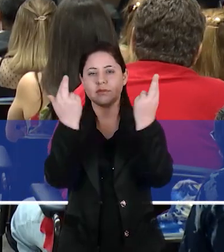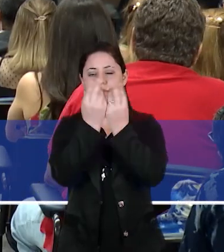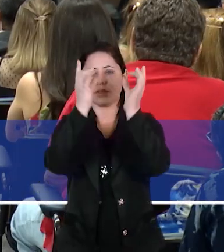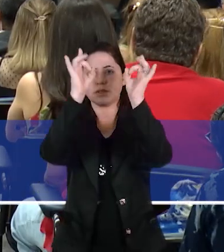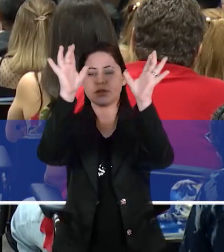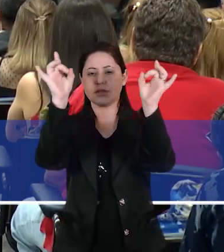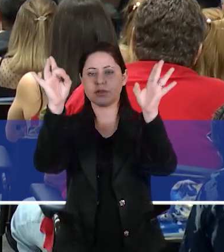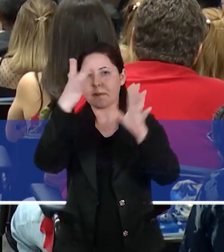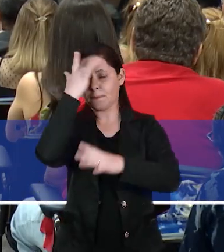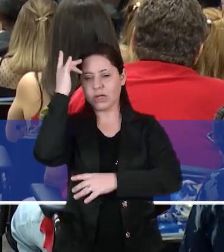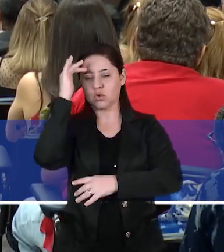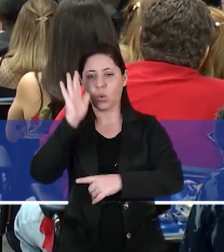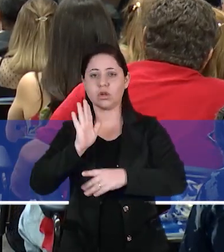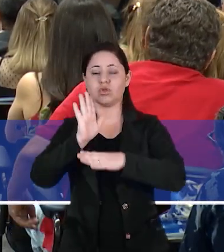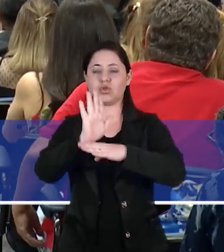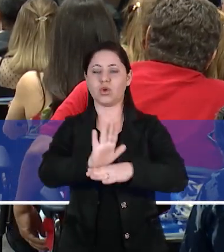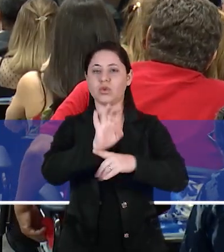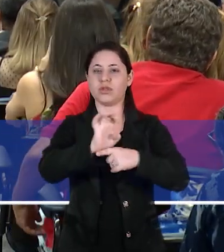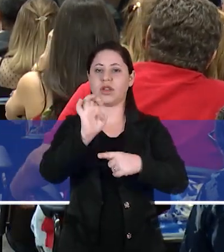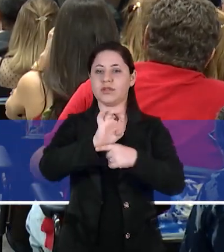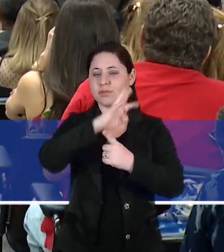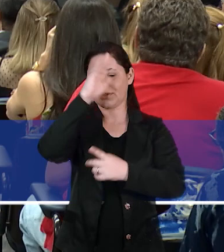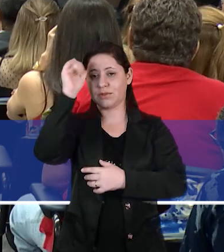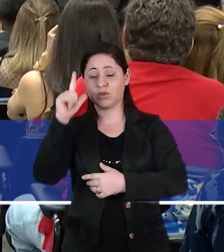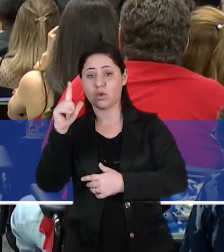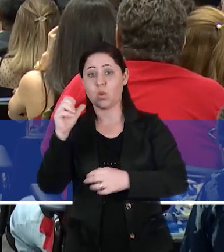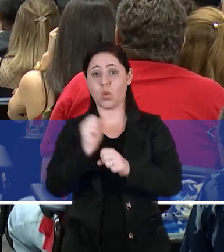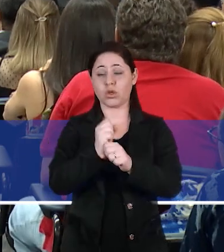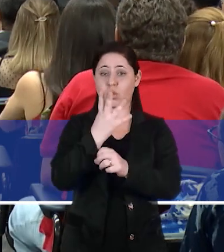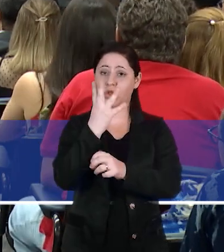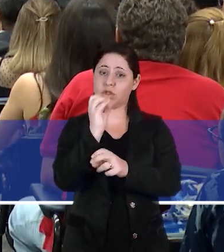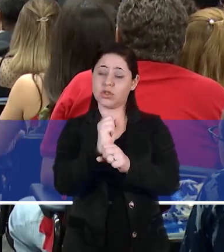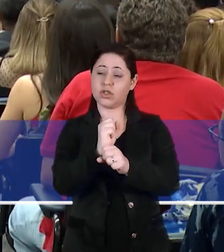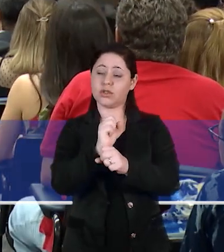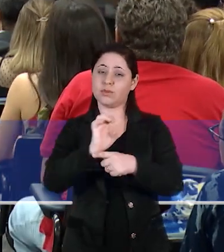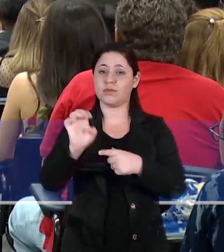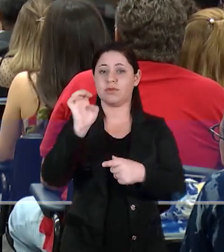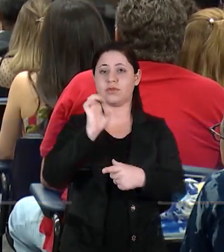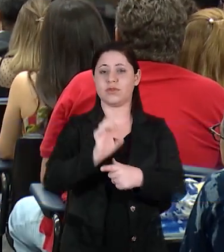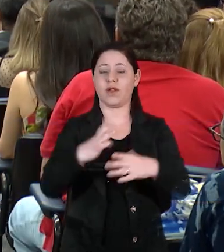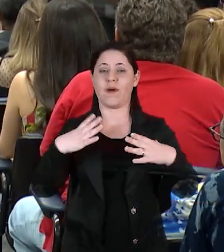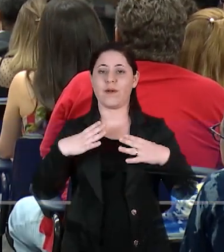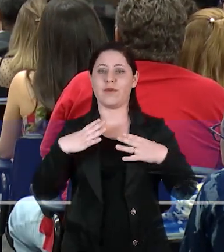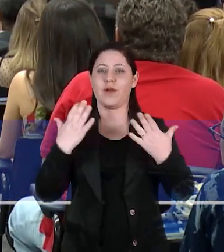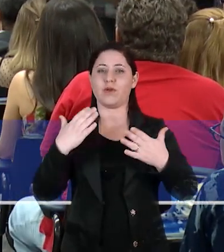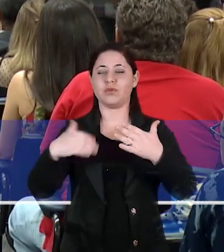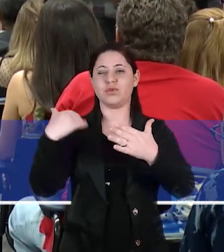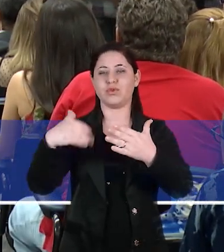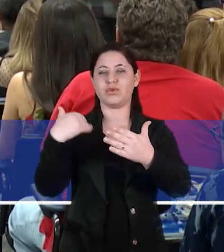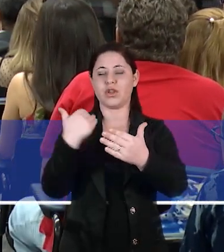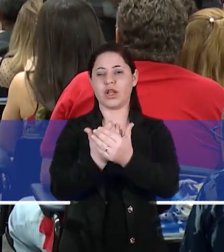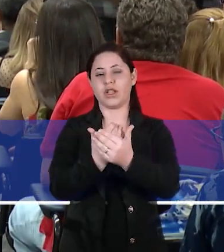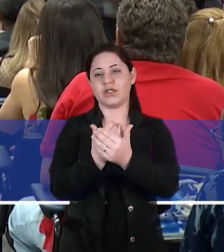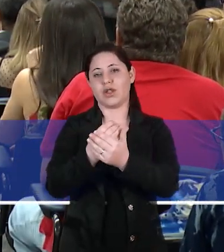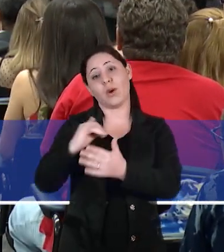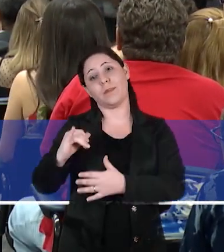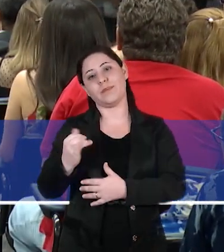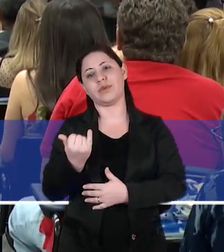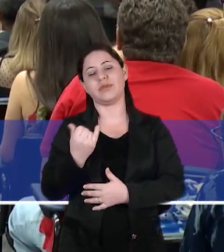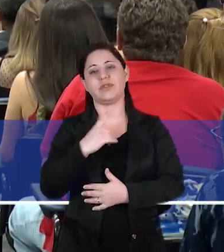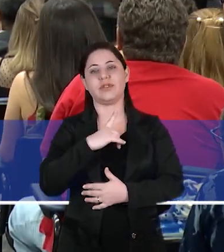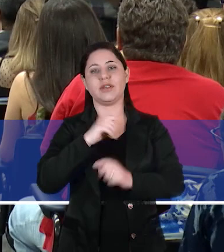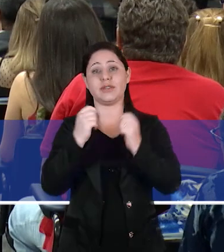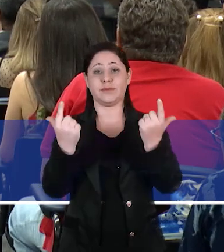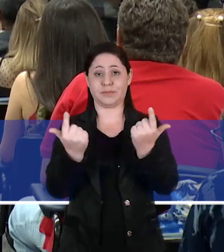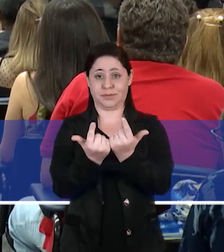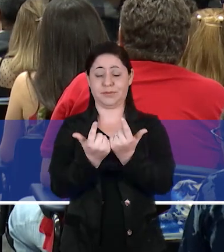aos que ajudaram Mato Grosso do Sul a se tornar o que é hoje. Nesse ano, o 40º aniversário de nosso estado tem sido comemorado ao longo de diversas